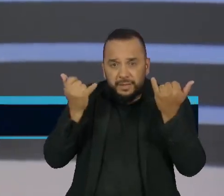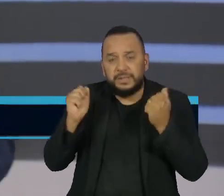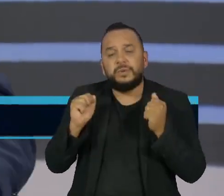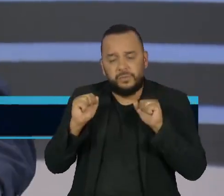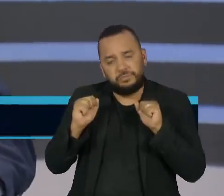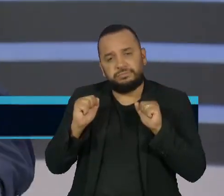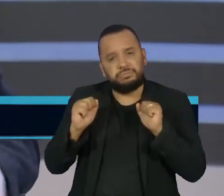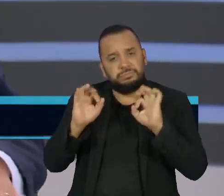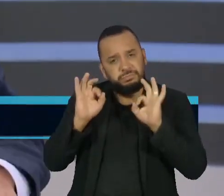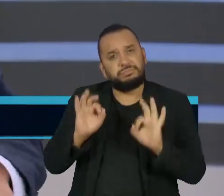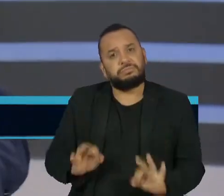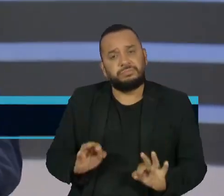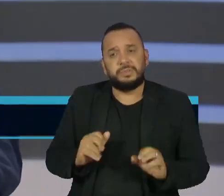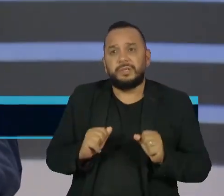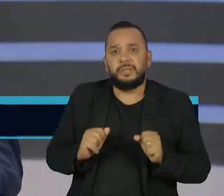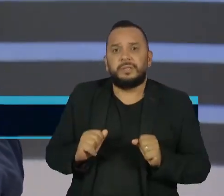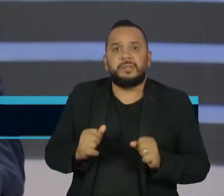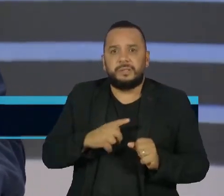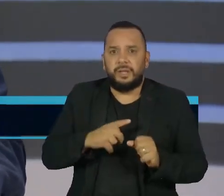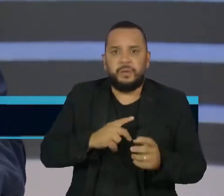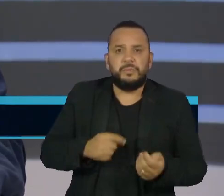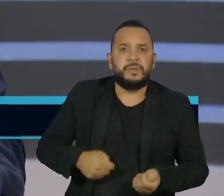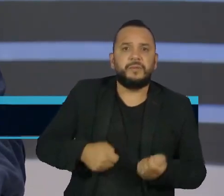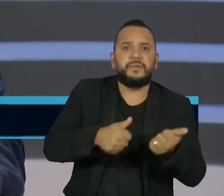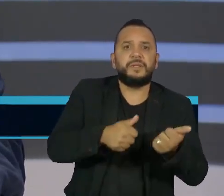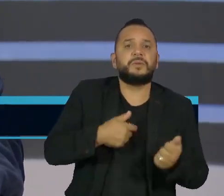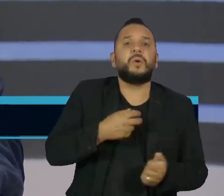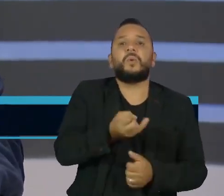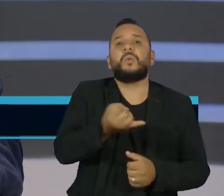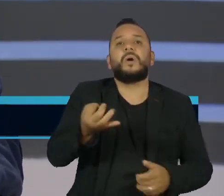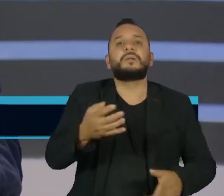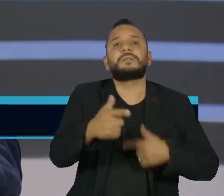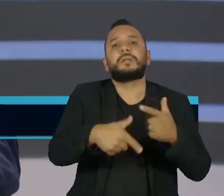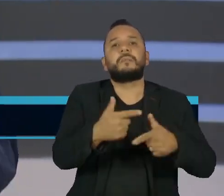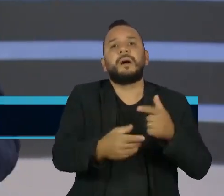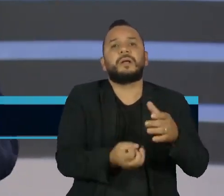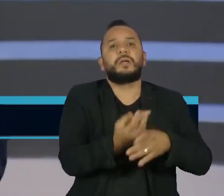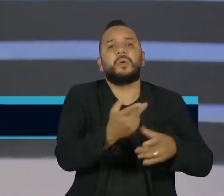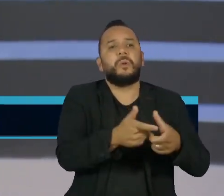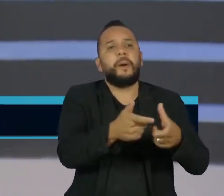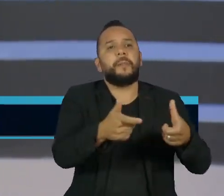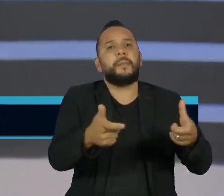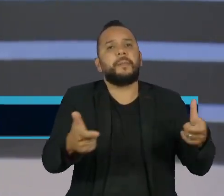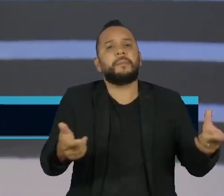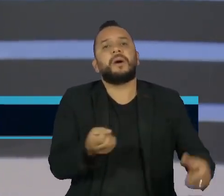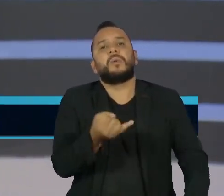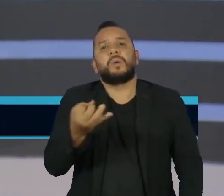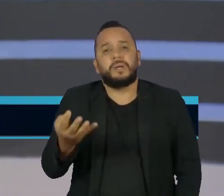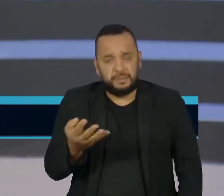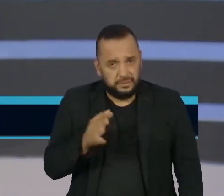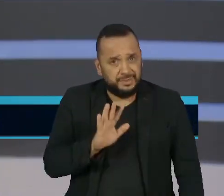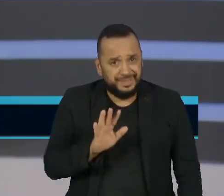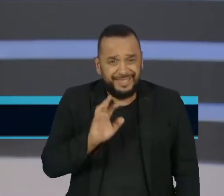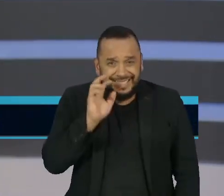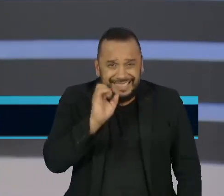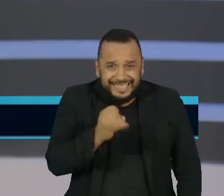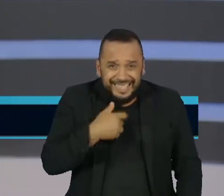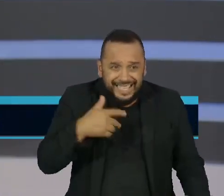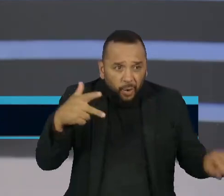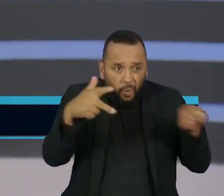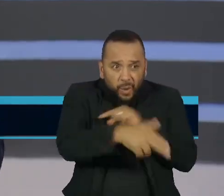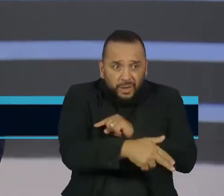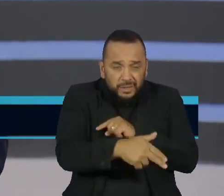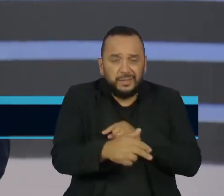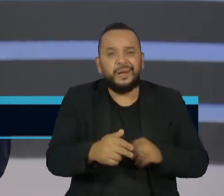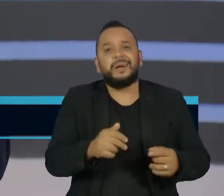Então, efetivamente, essa desoneração gerou quantos empregos? Isso. Se ela, acaso seja onerada, quantos empregos poderão